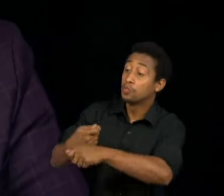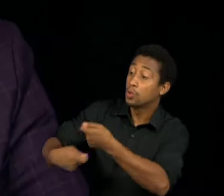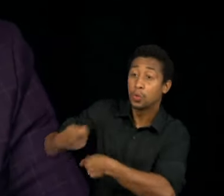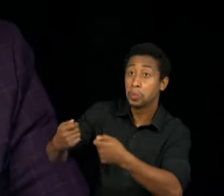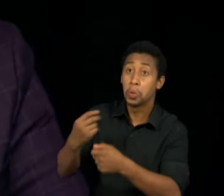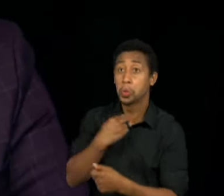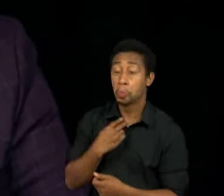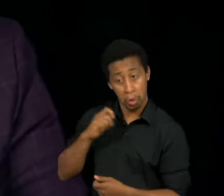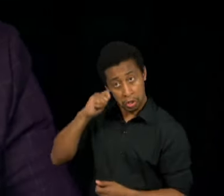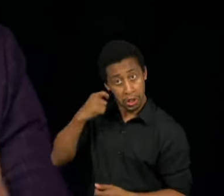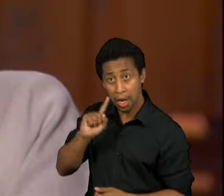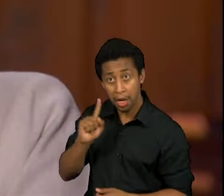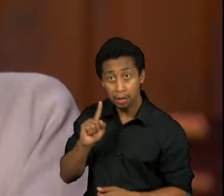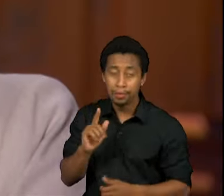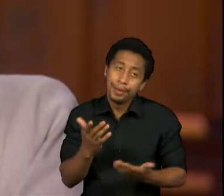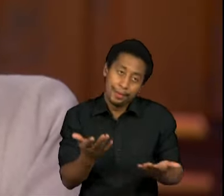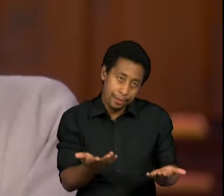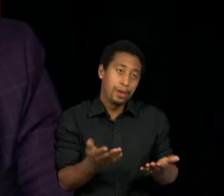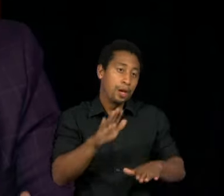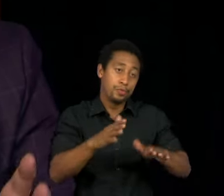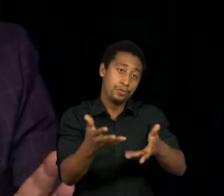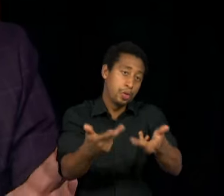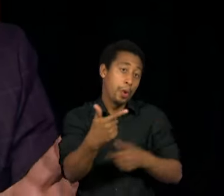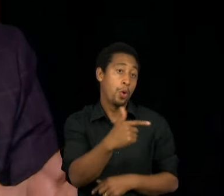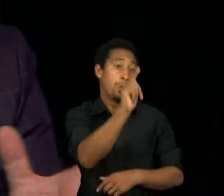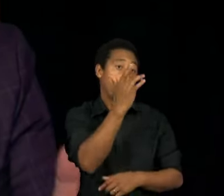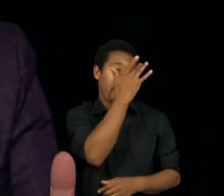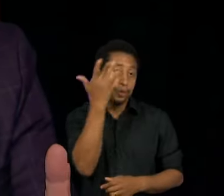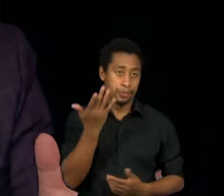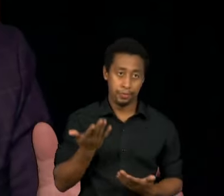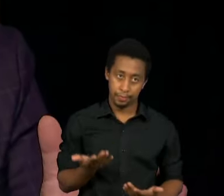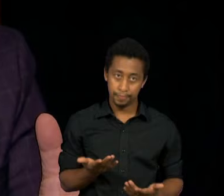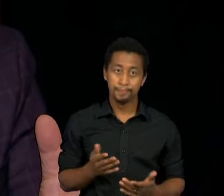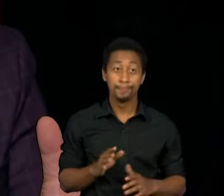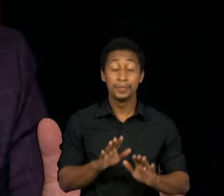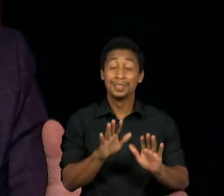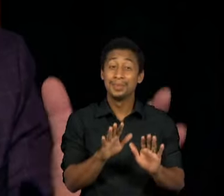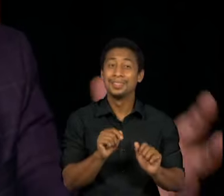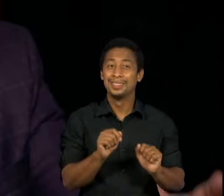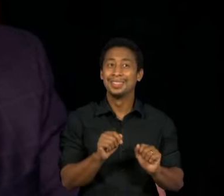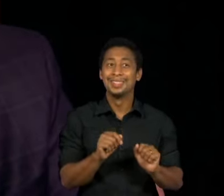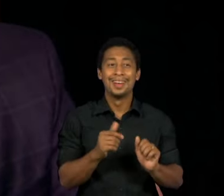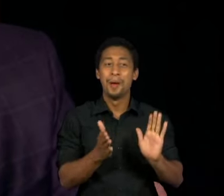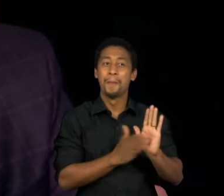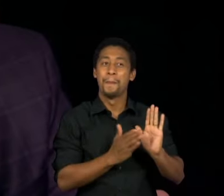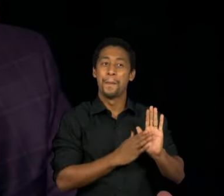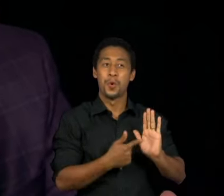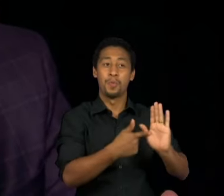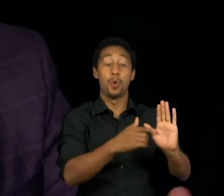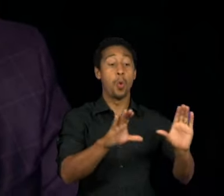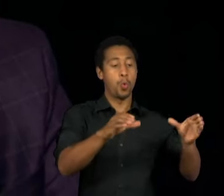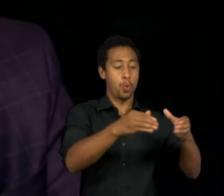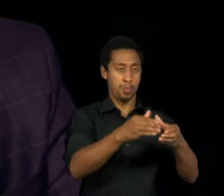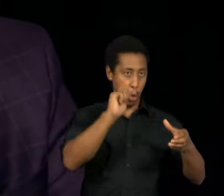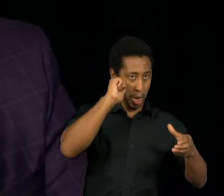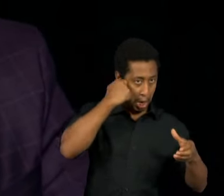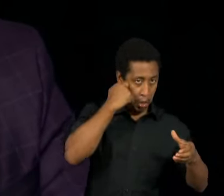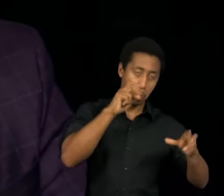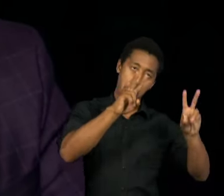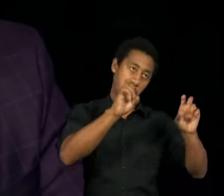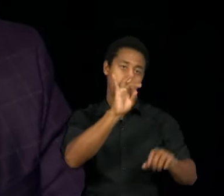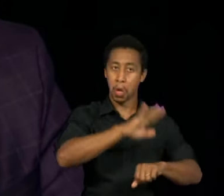vir aqui uma outra pessoa que faz essa essa saída simples né de propor bolhas então para conversar